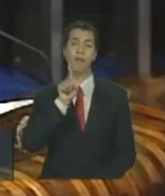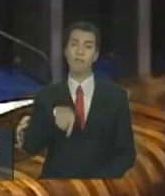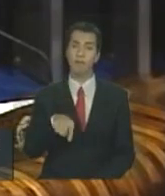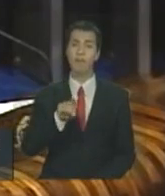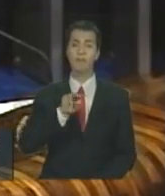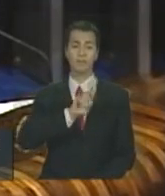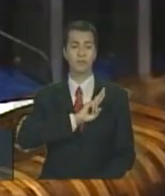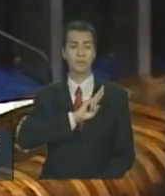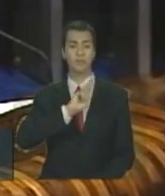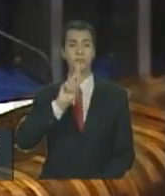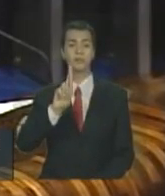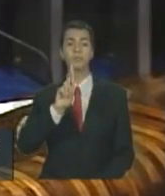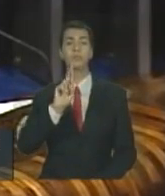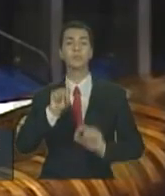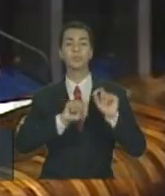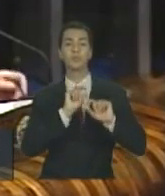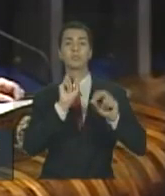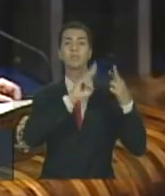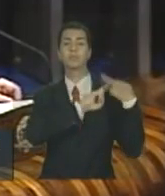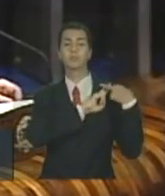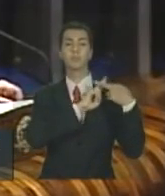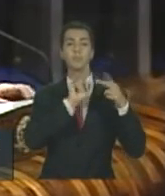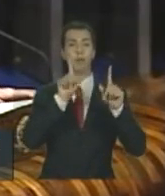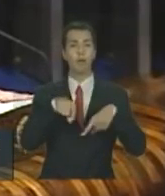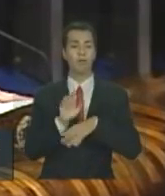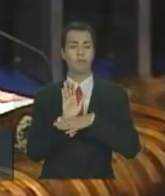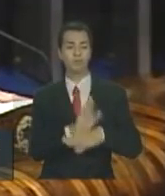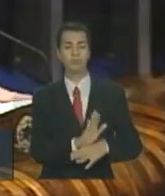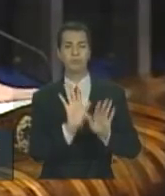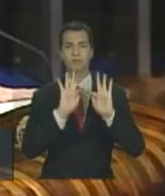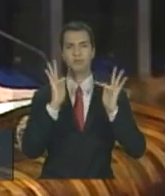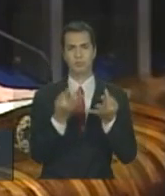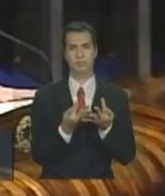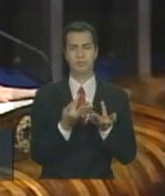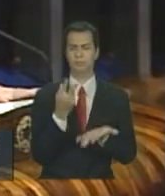pelo suporte à família. Por isso,